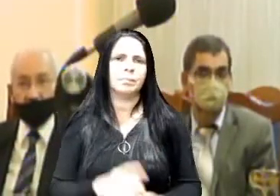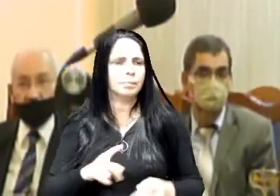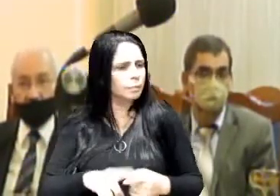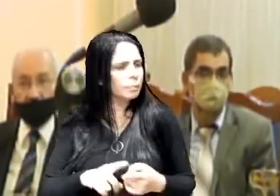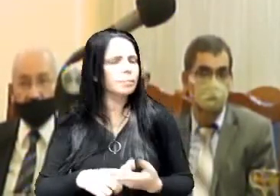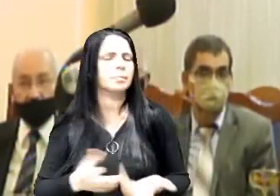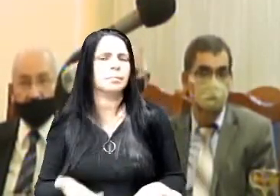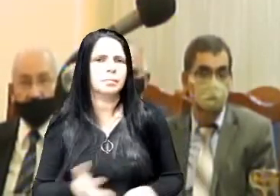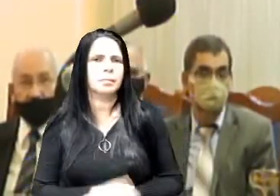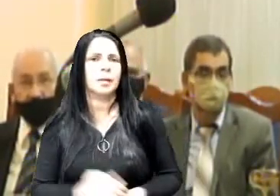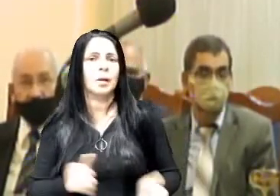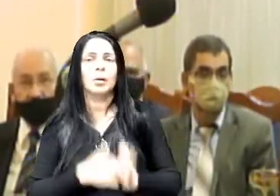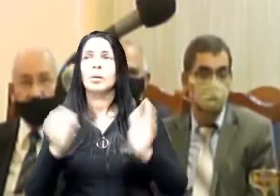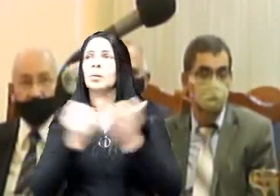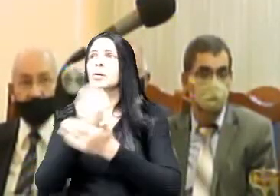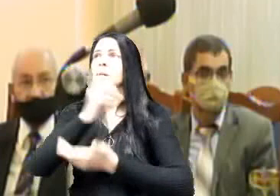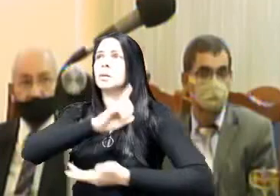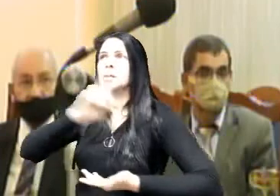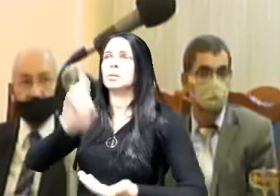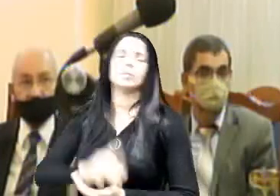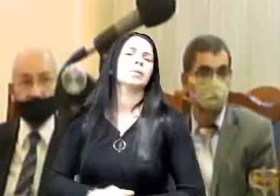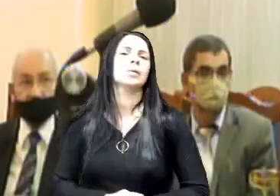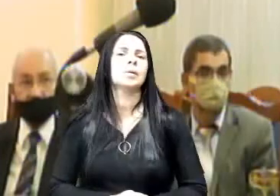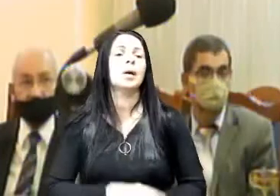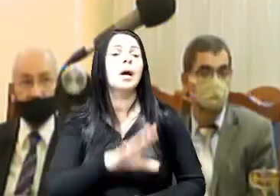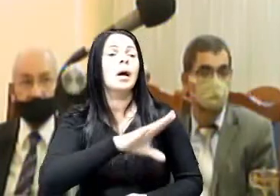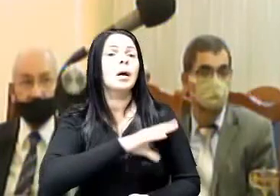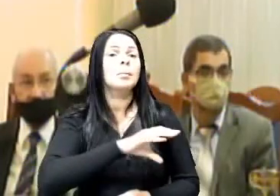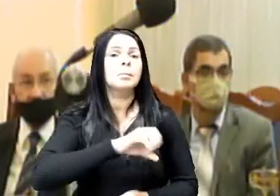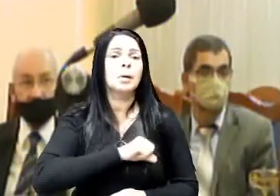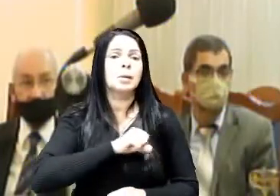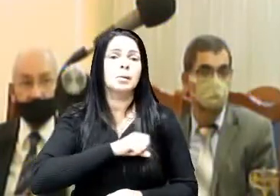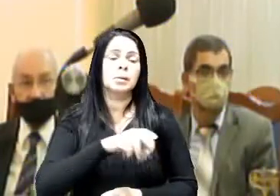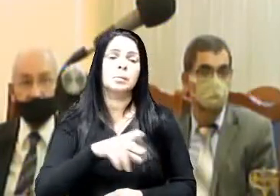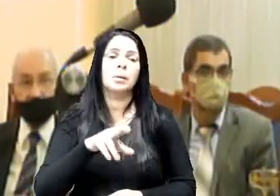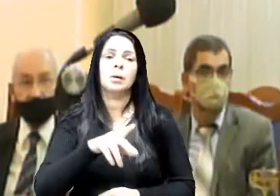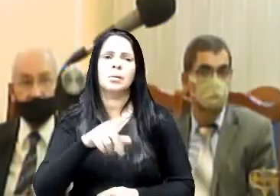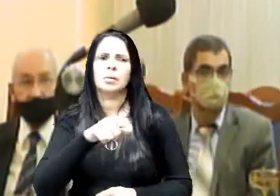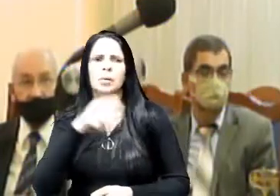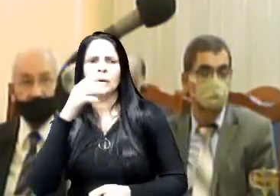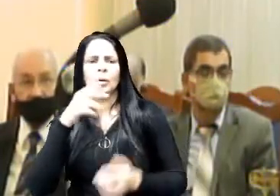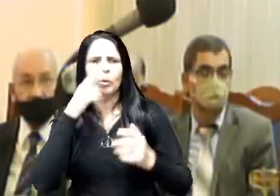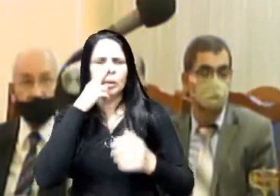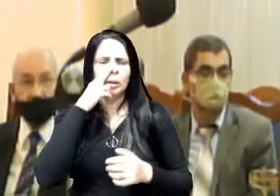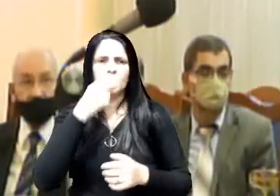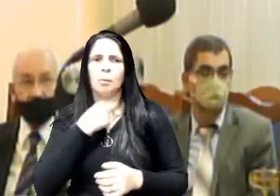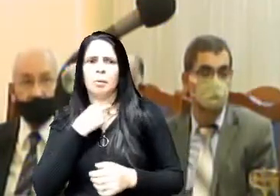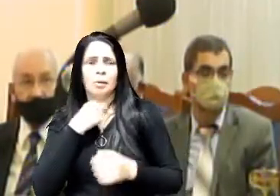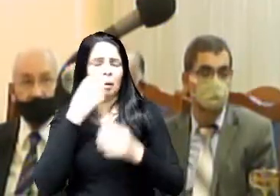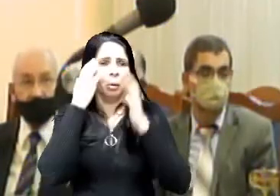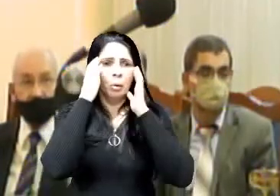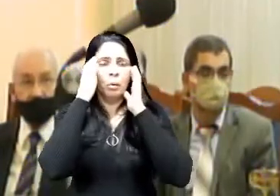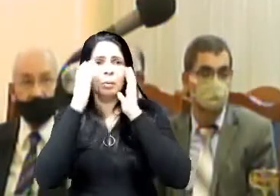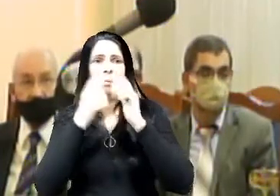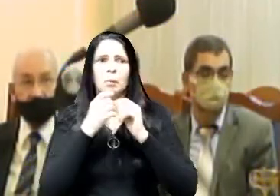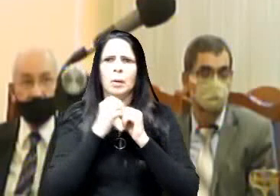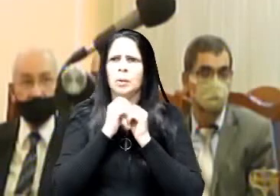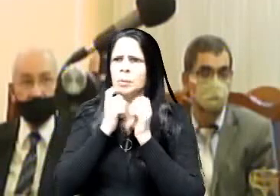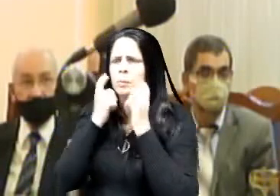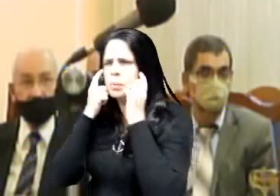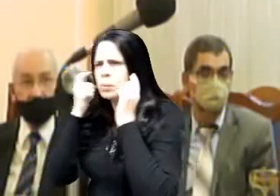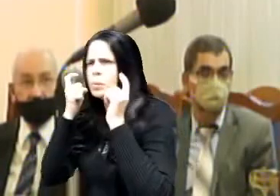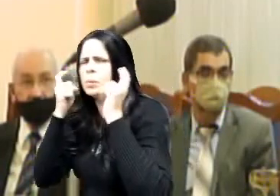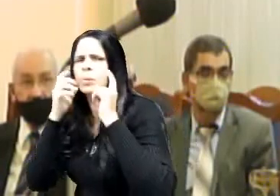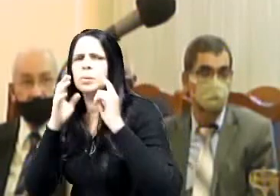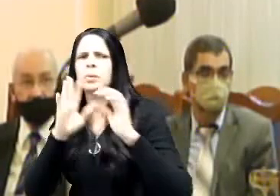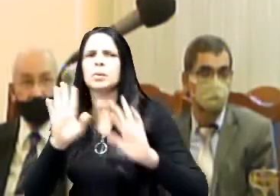Deus. Amados irmãos, o crente não pode estranhar o sofrimento como se fosse algo incompatível com a vida cristã. Não.